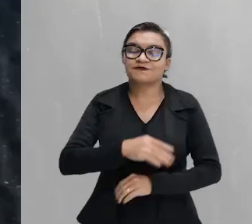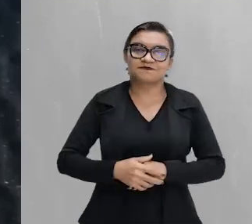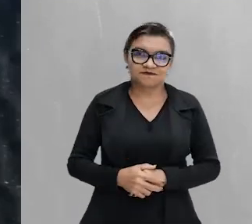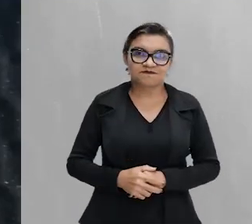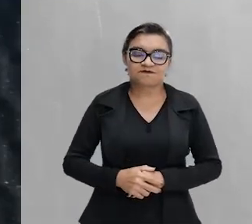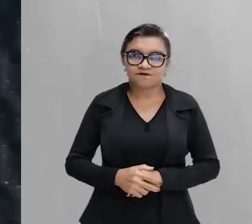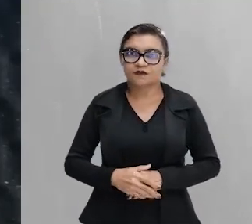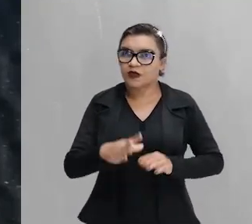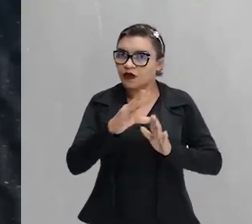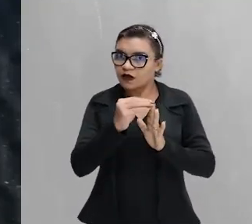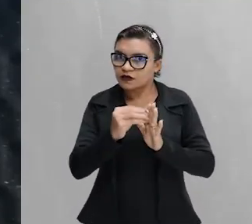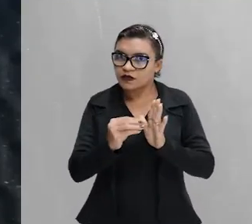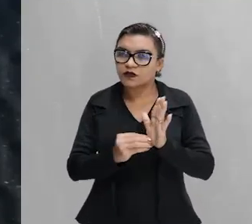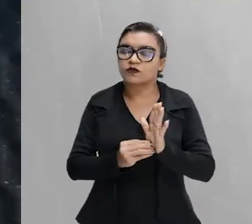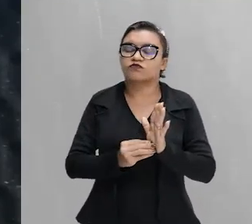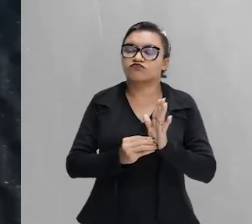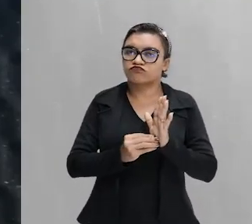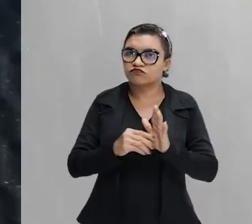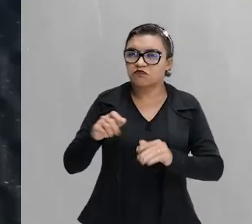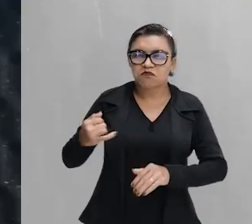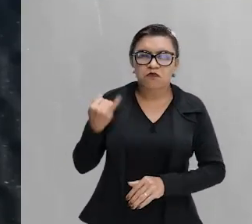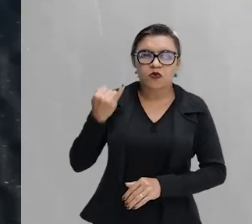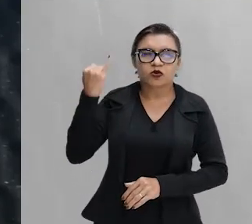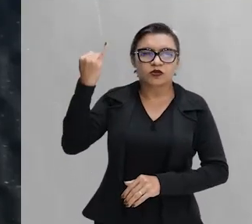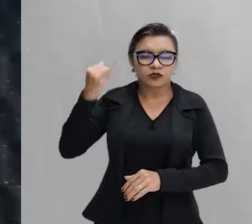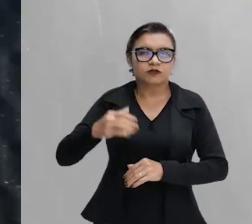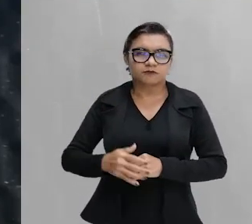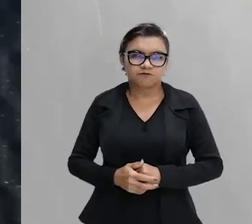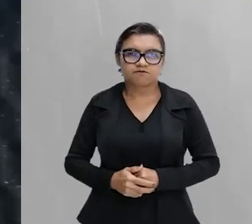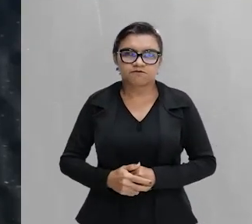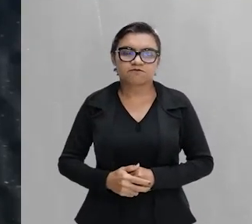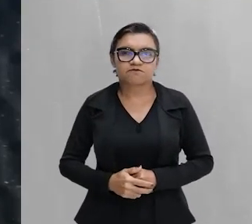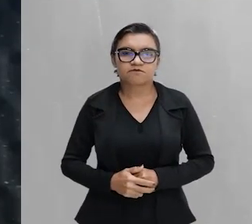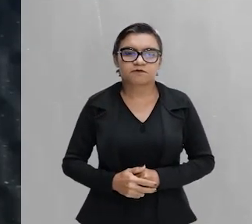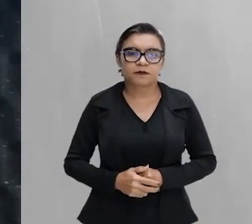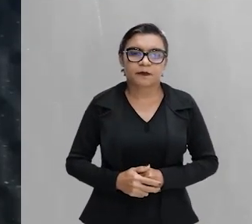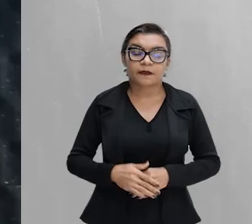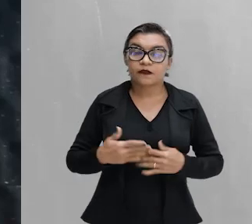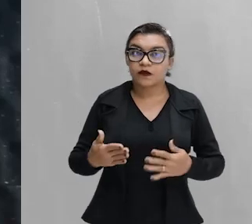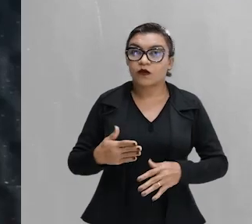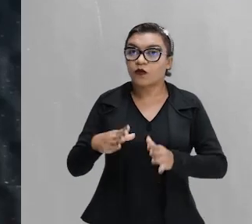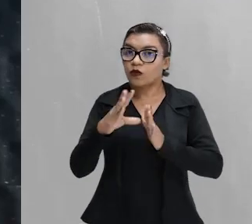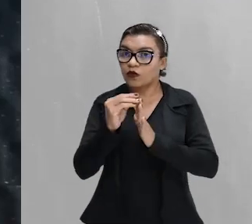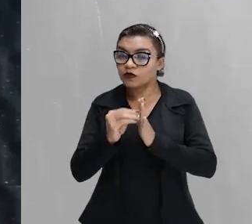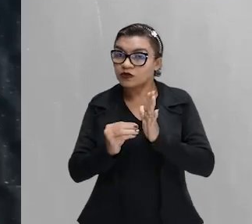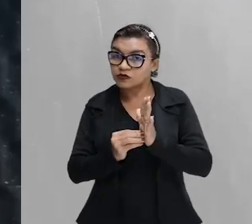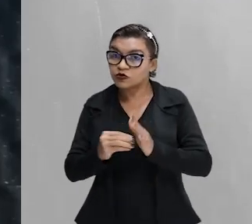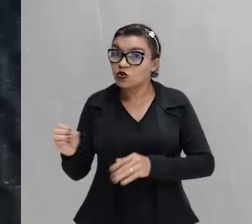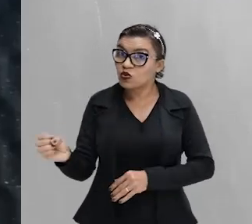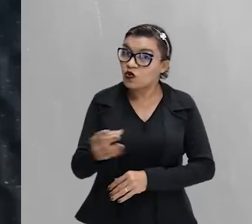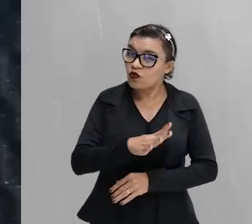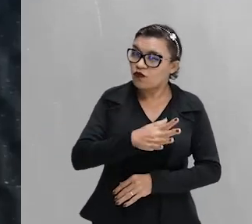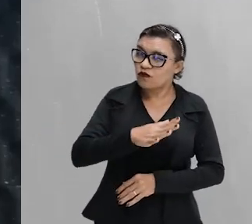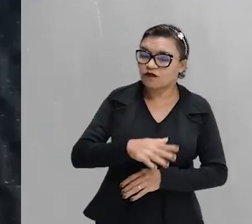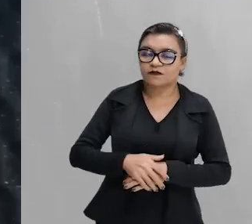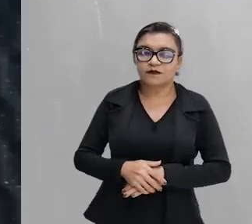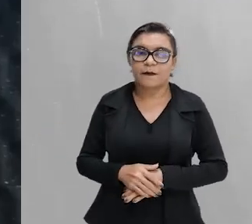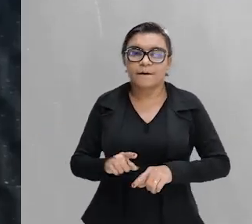Esse conteúdo entra na grade aí, de acordo com a nova BNCC, ok? Então é um conteúdo relativamente novo, apesar de